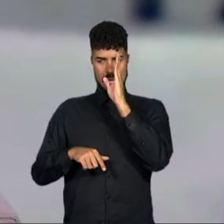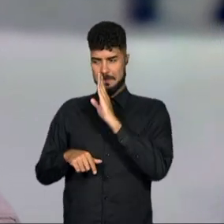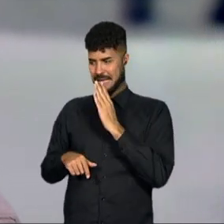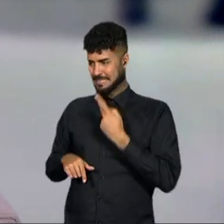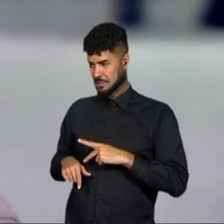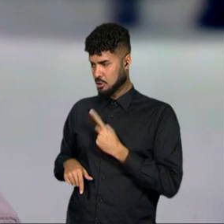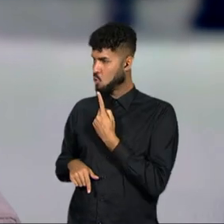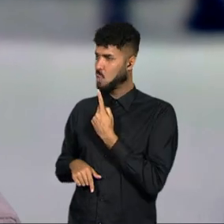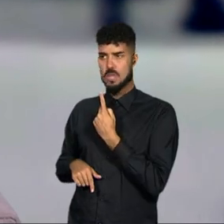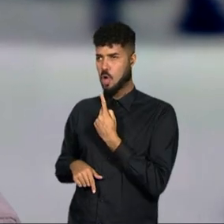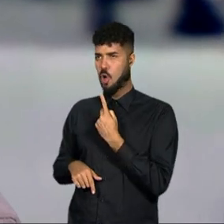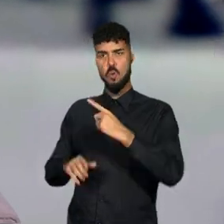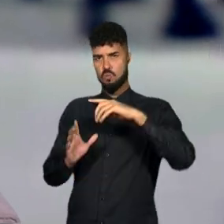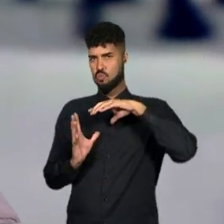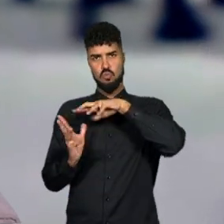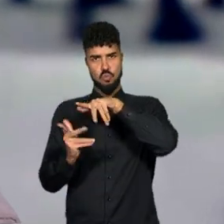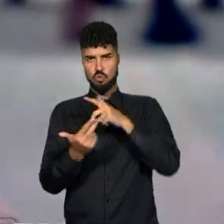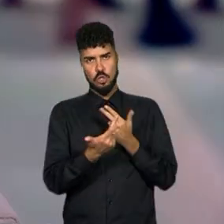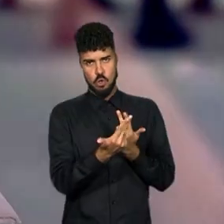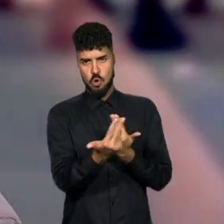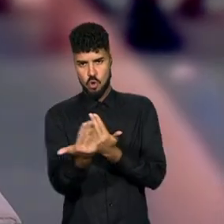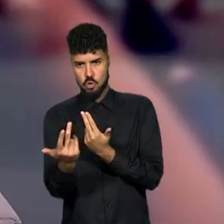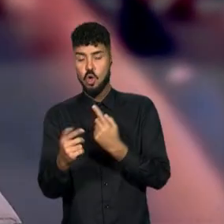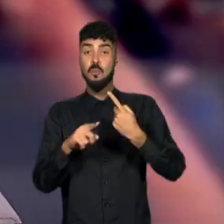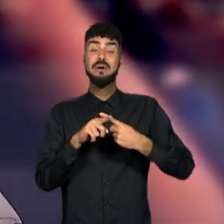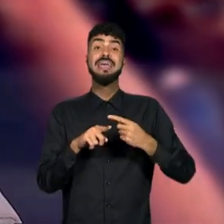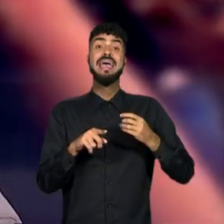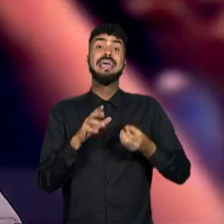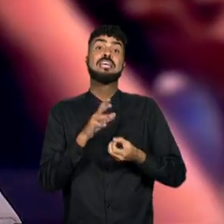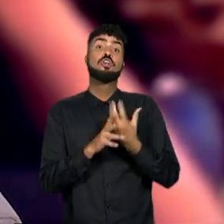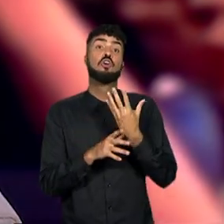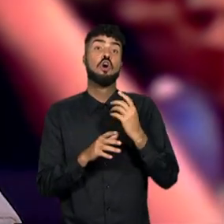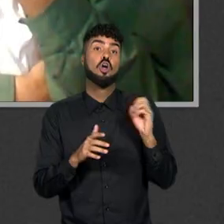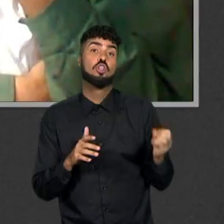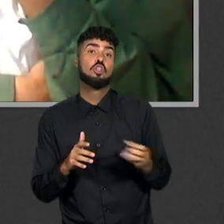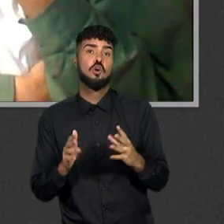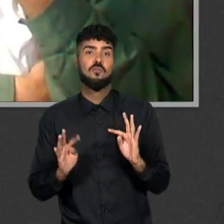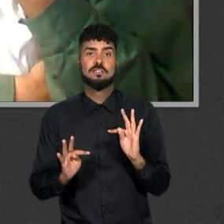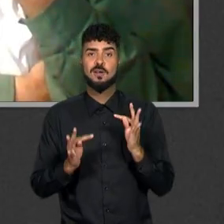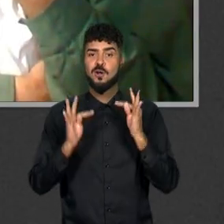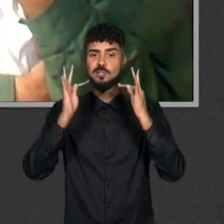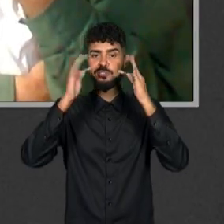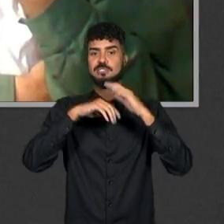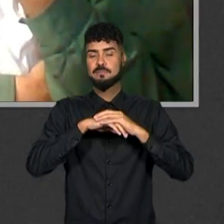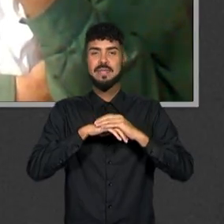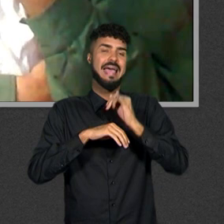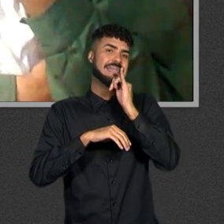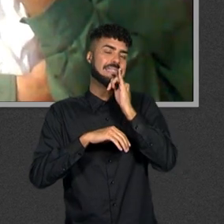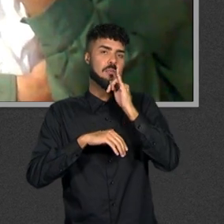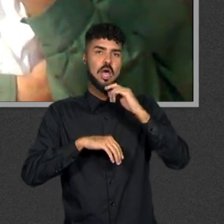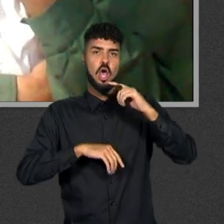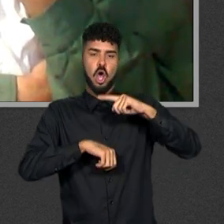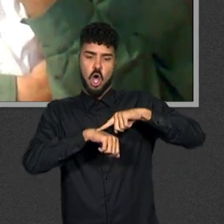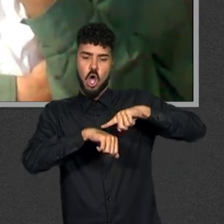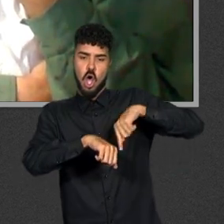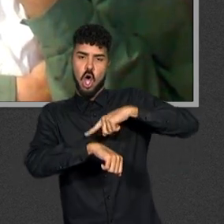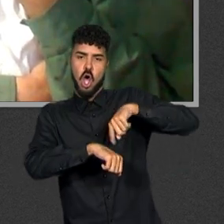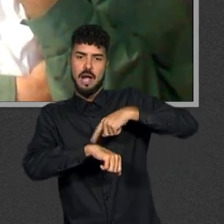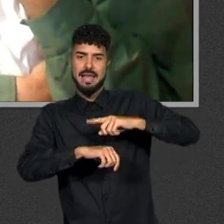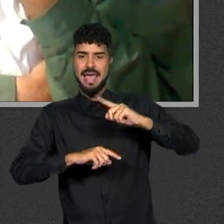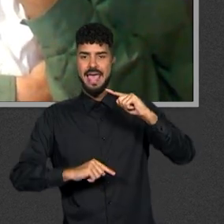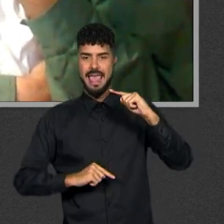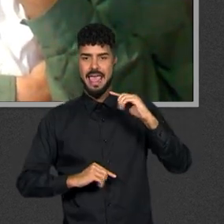como para o mundo inteiro, em função das novas tecnologias, não é? A redução da jornada passa a ser um